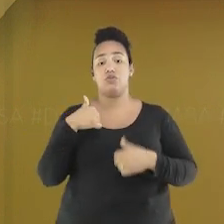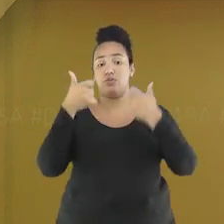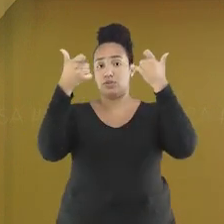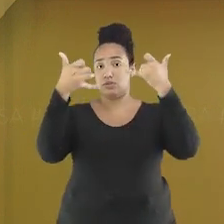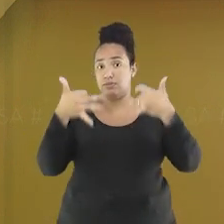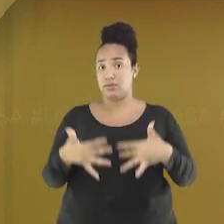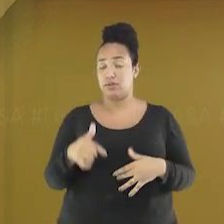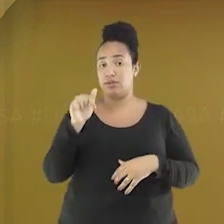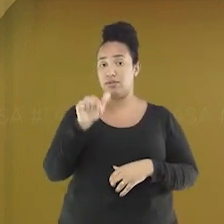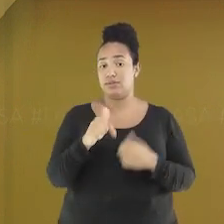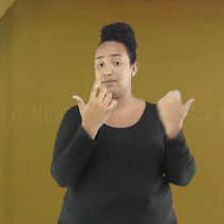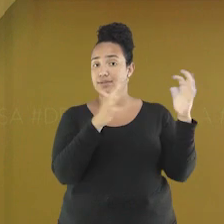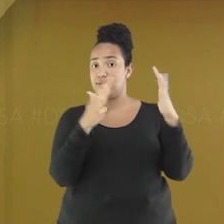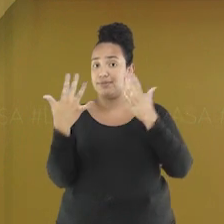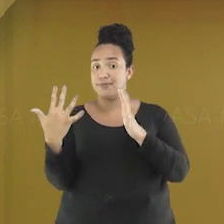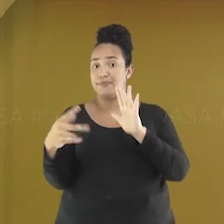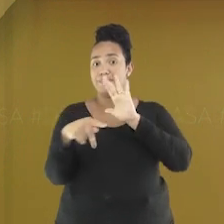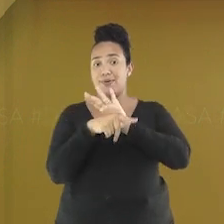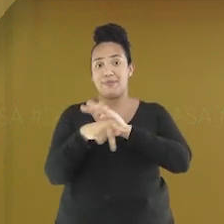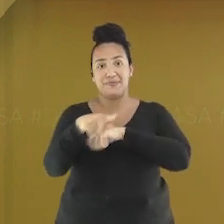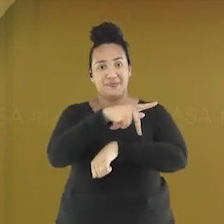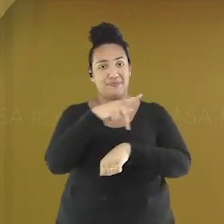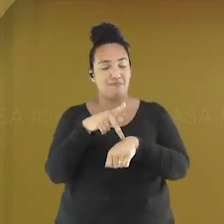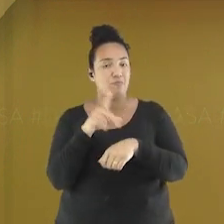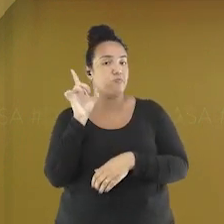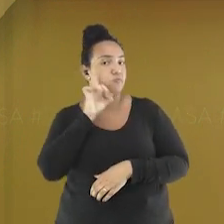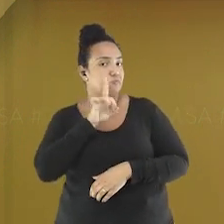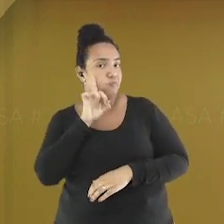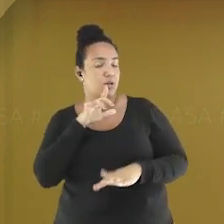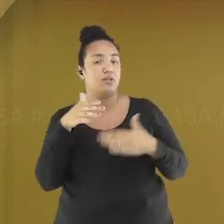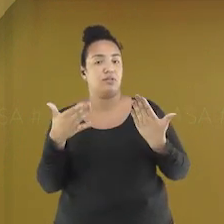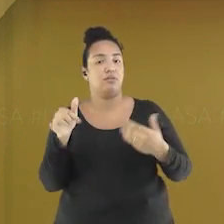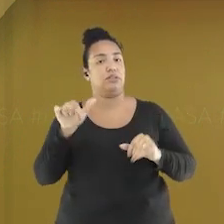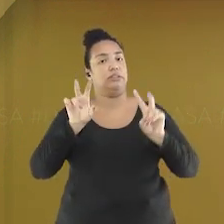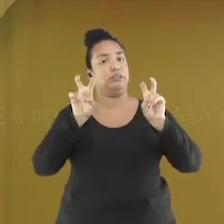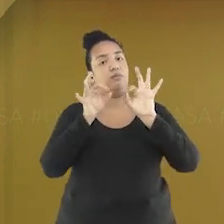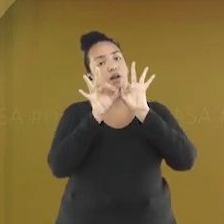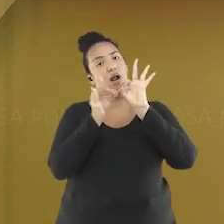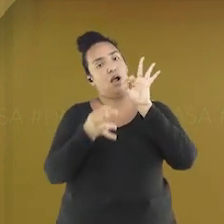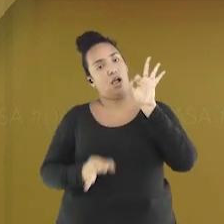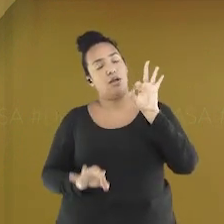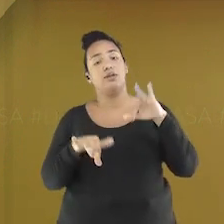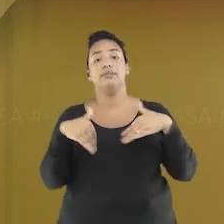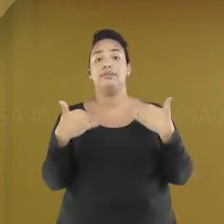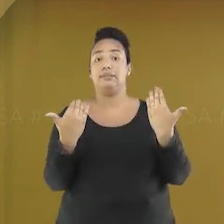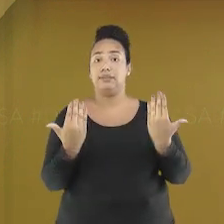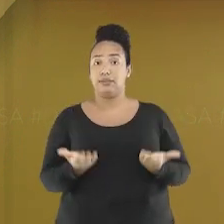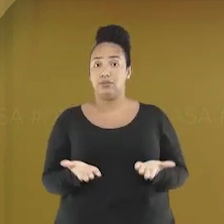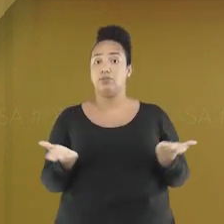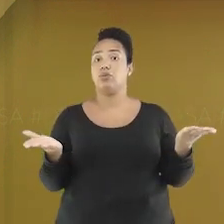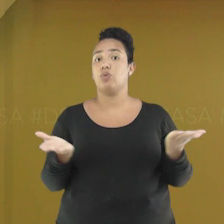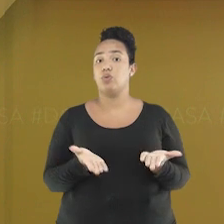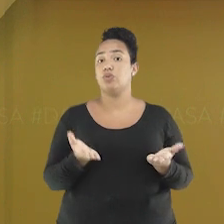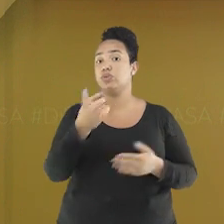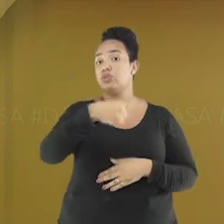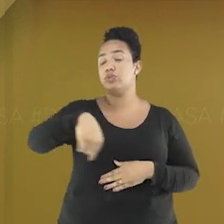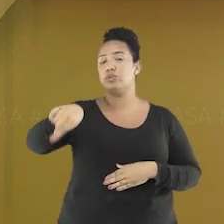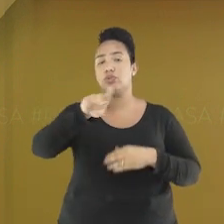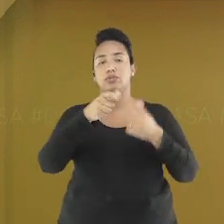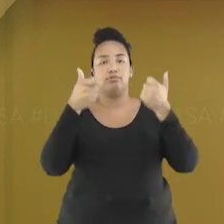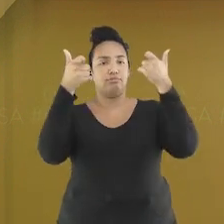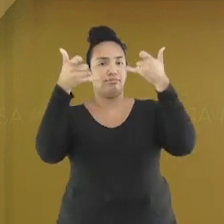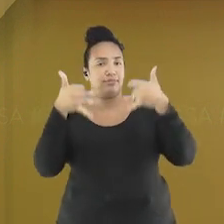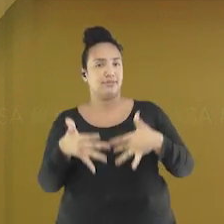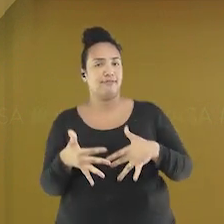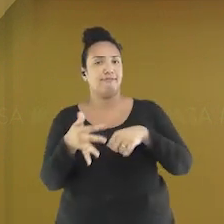datas e comemorações realizadas por lá. É claro que é um assunto muito extenso, então falaremos de alguns dos feriados